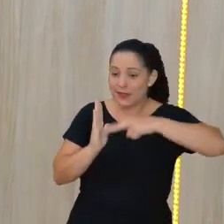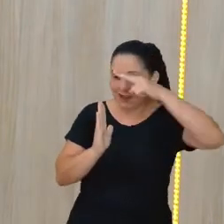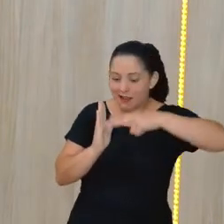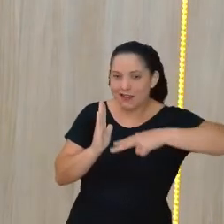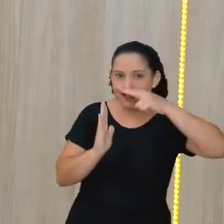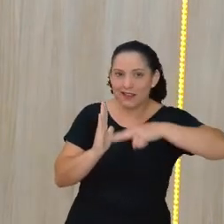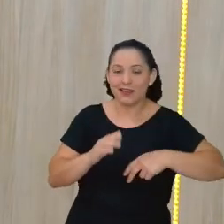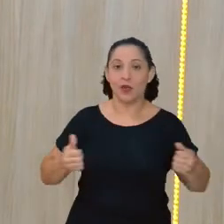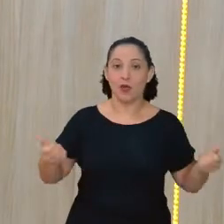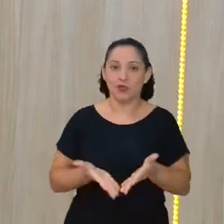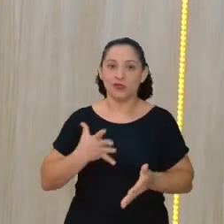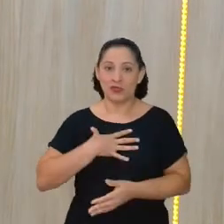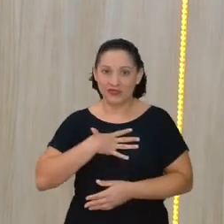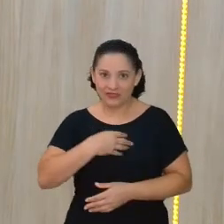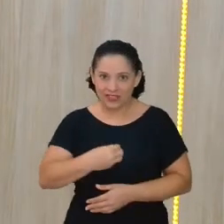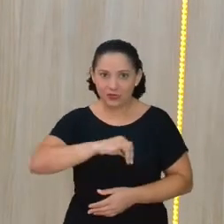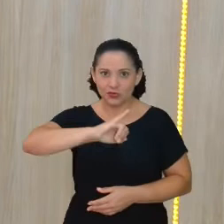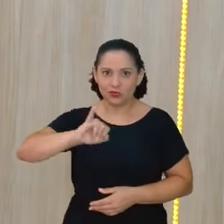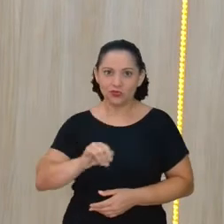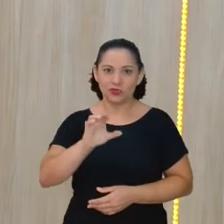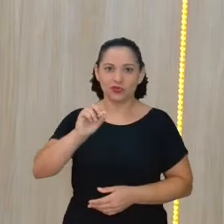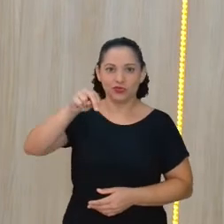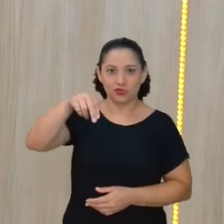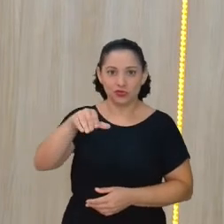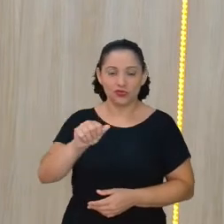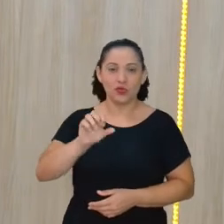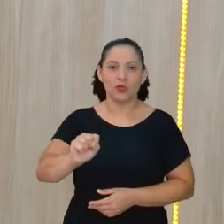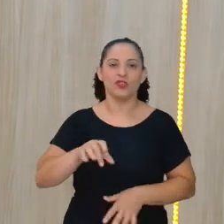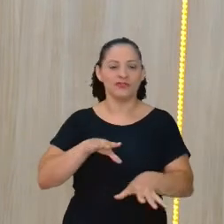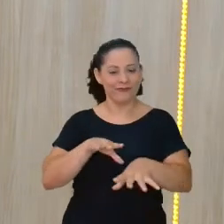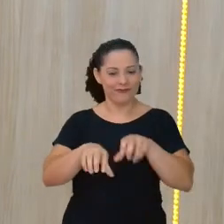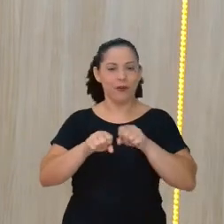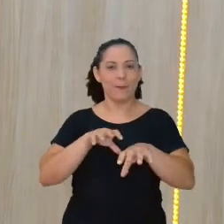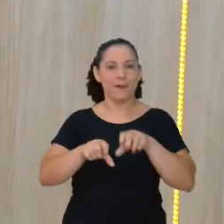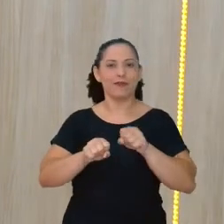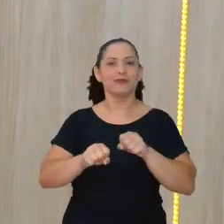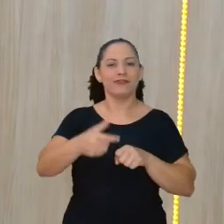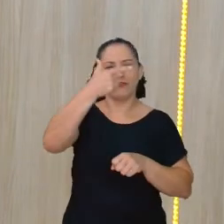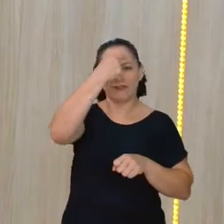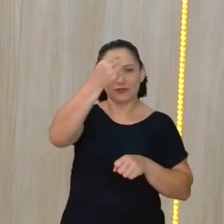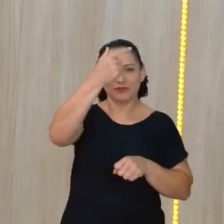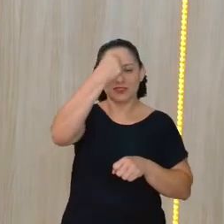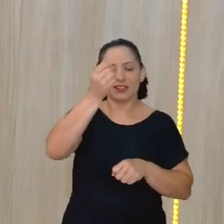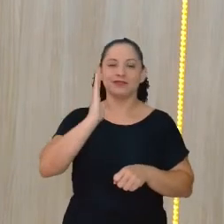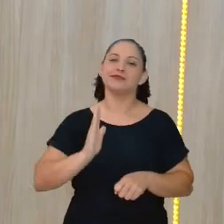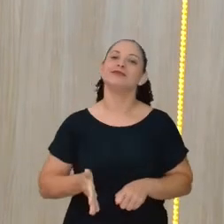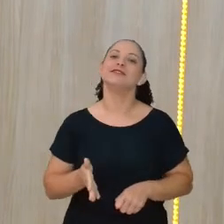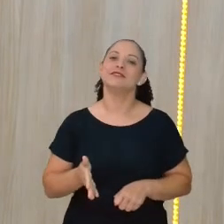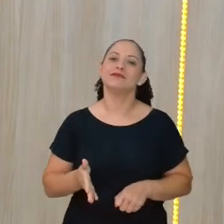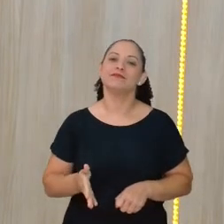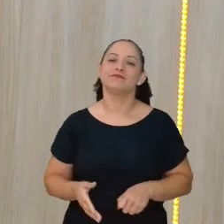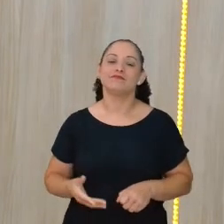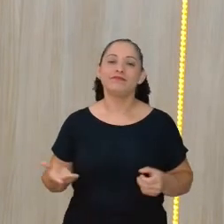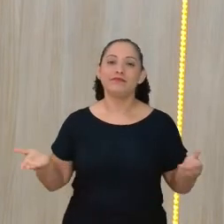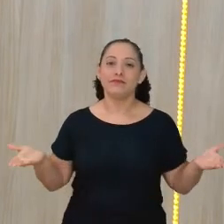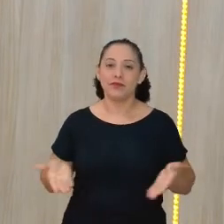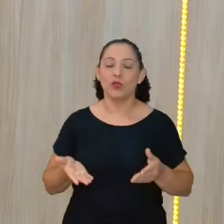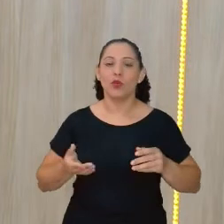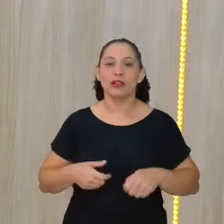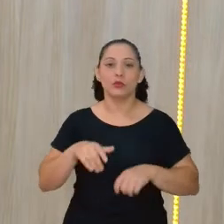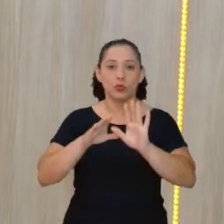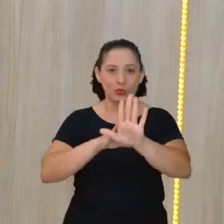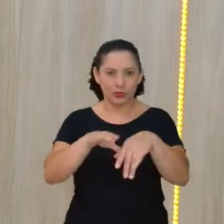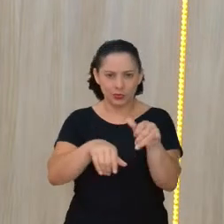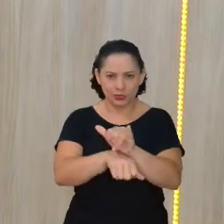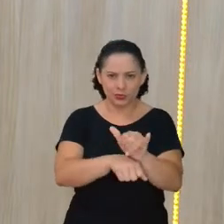aí formado, tem uma profissão, ou seja, volta lá na aula, no YouTube, na